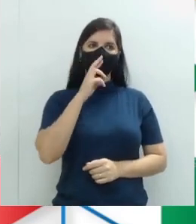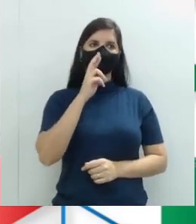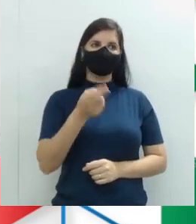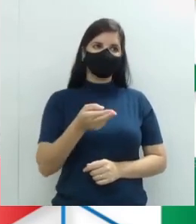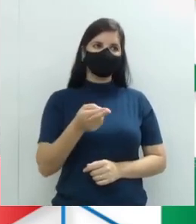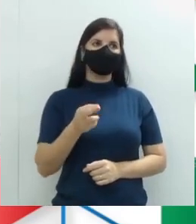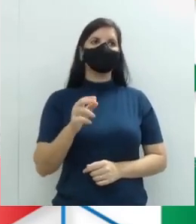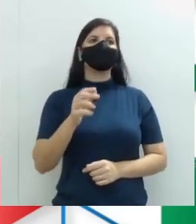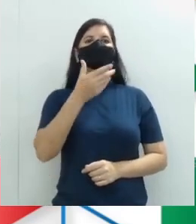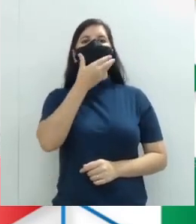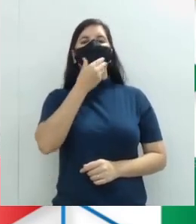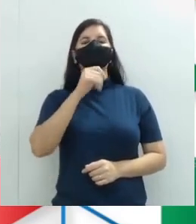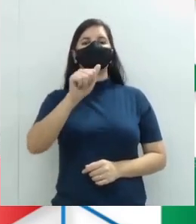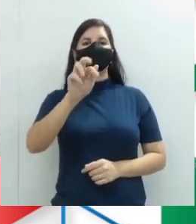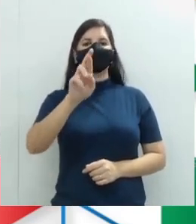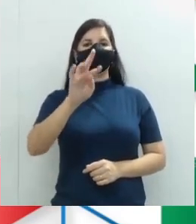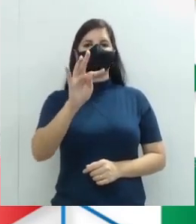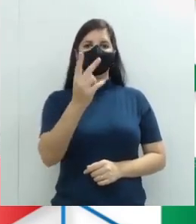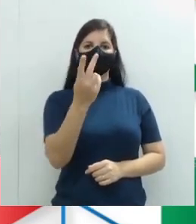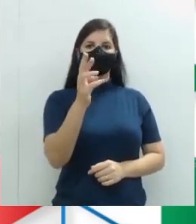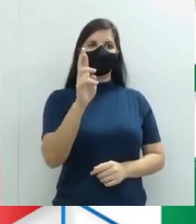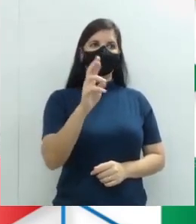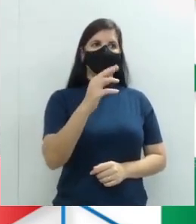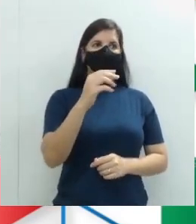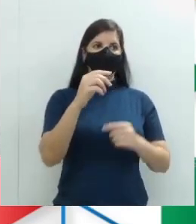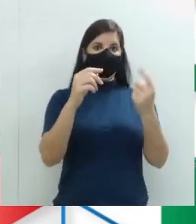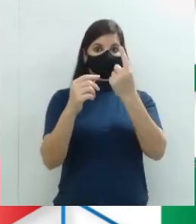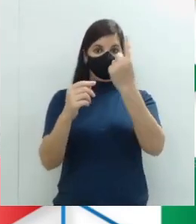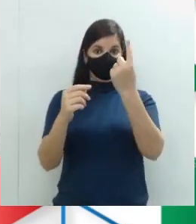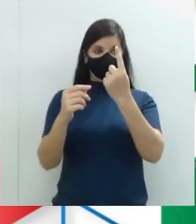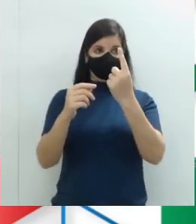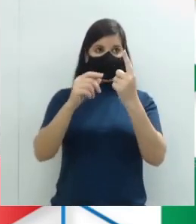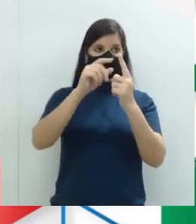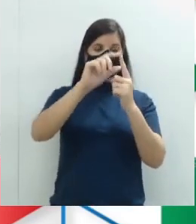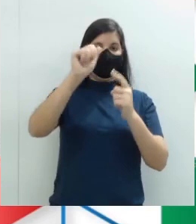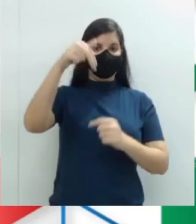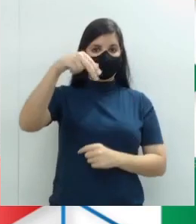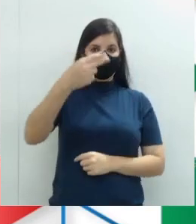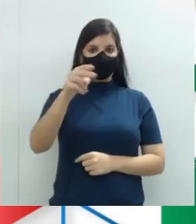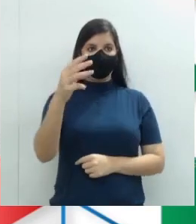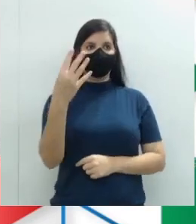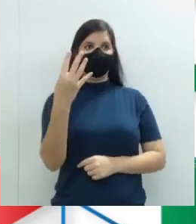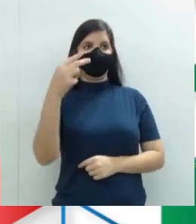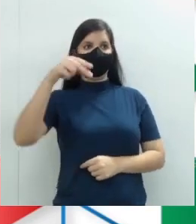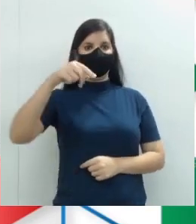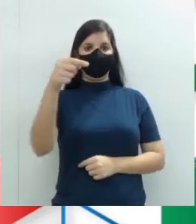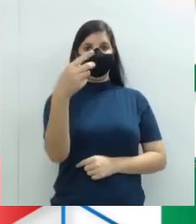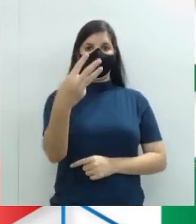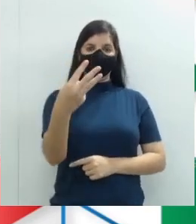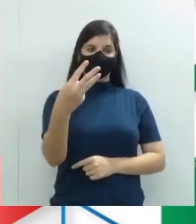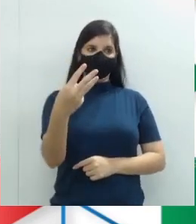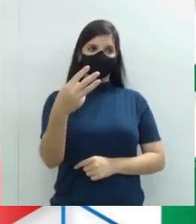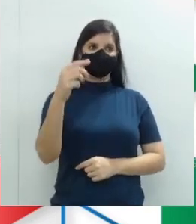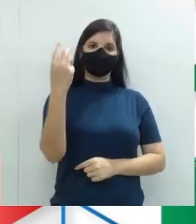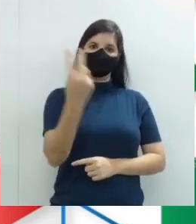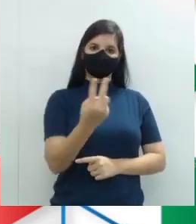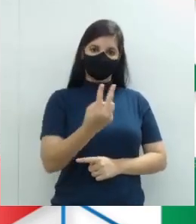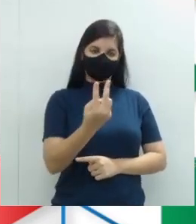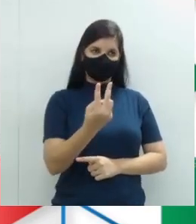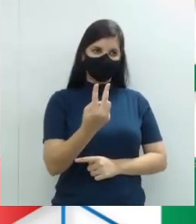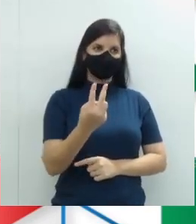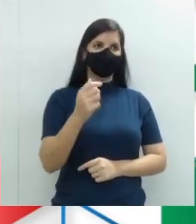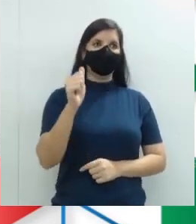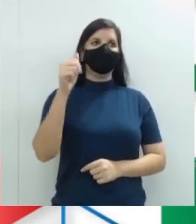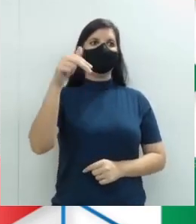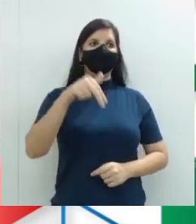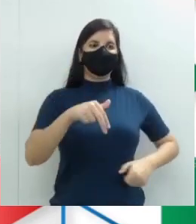Arthur definiu duas sequências numéricas. A primeira, AN é igual a 4N menos 3. E a